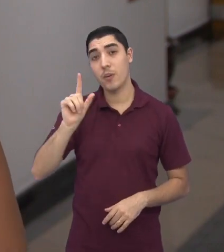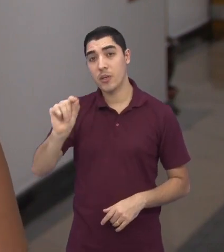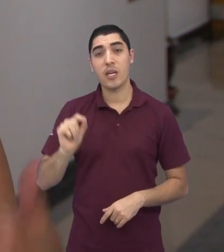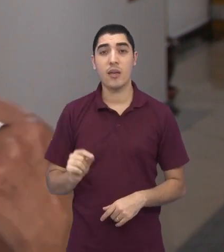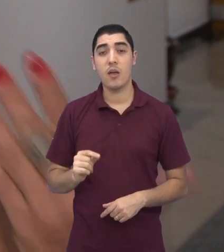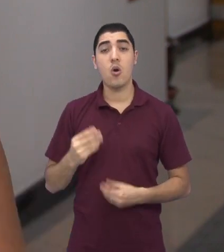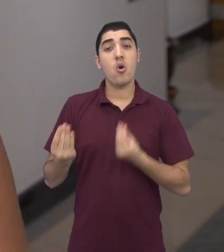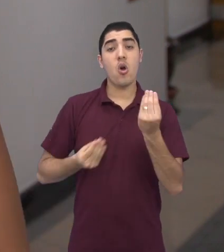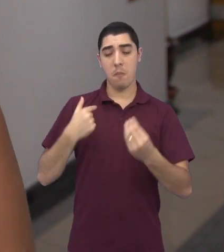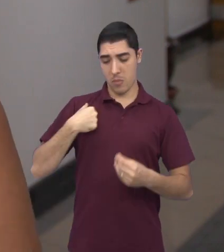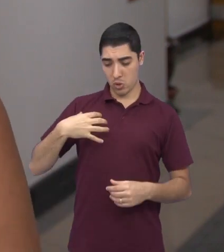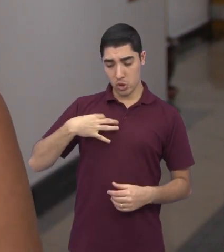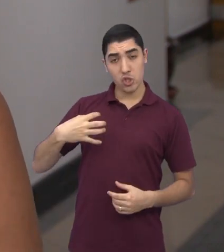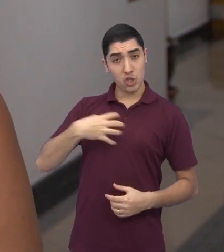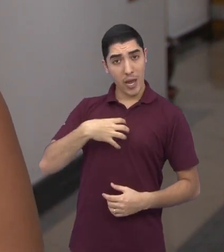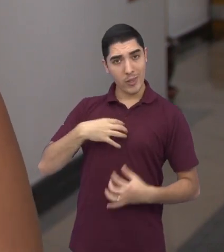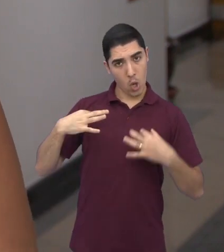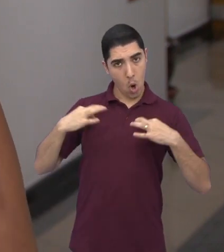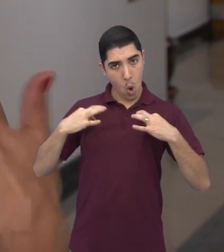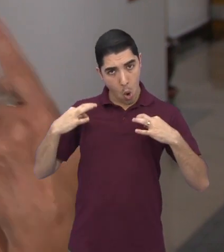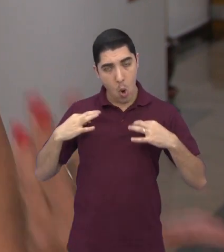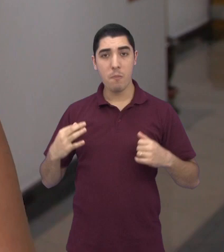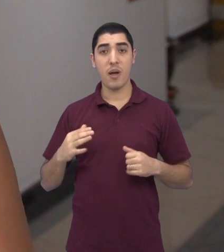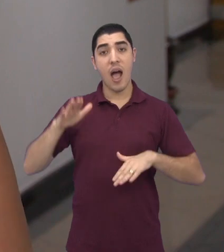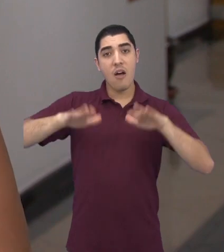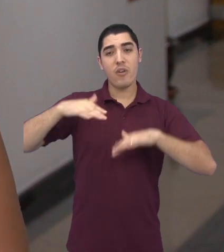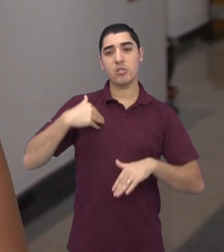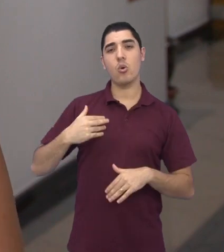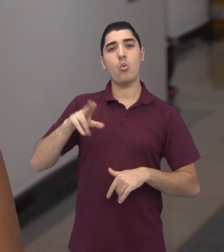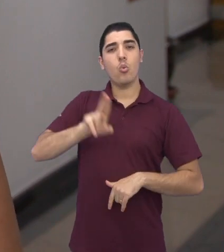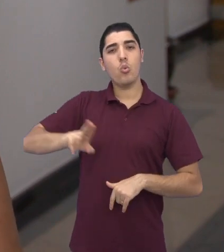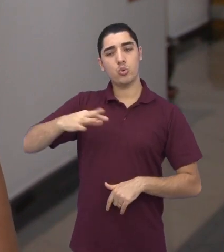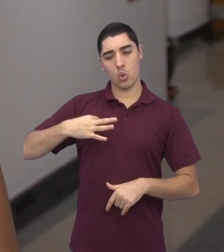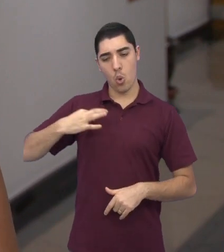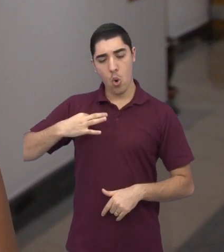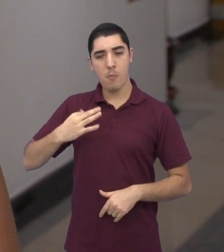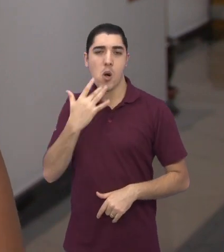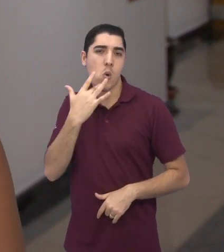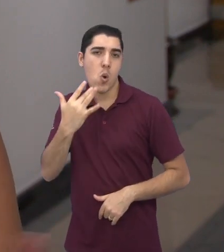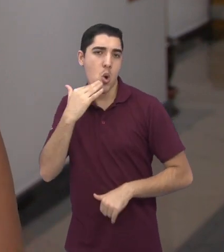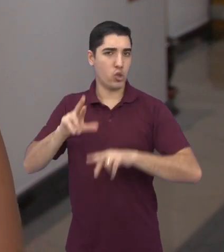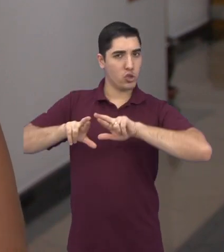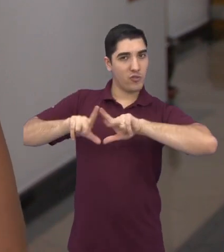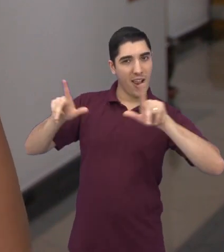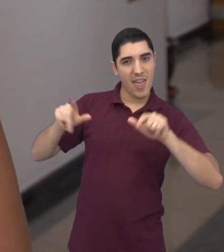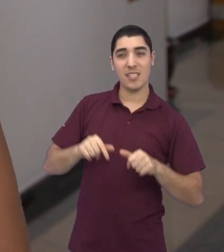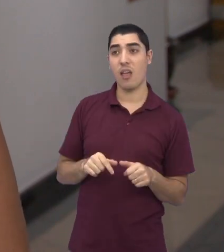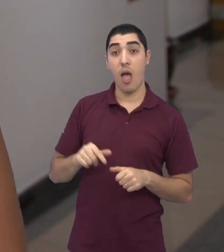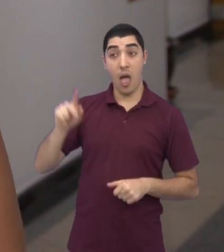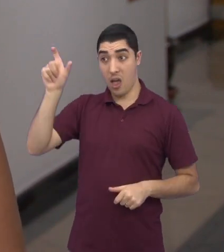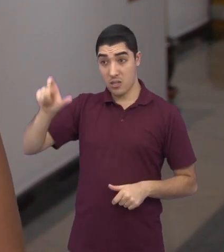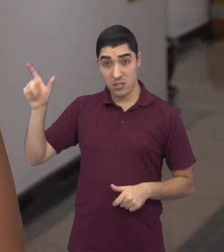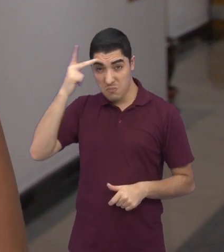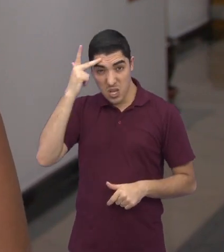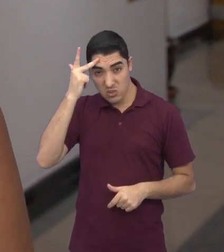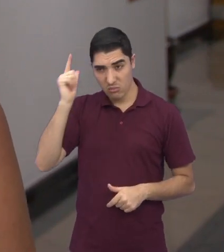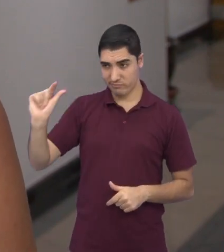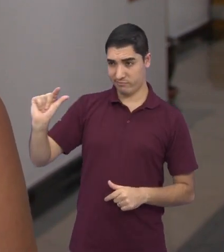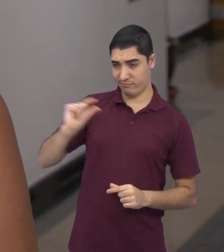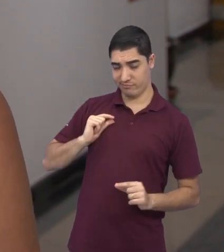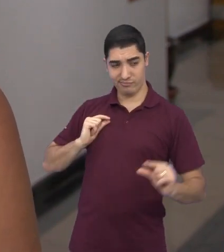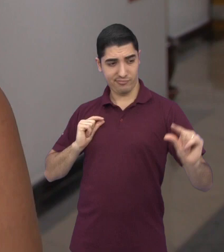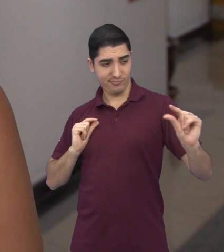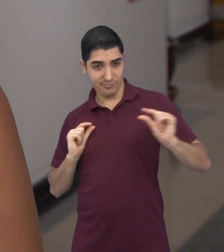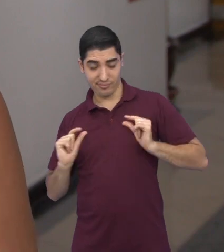na questão da maneira de se vestir, de às vezes usar uma roupa um pouco mais colorida, né? O pessoal sempre fala